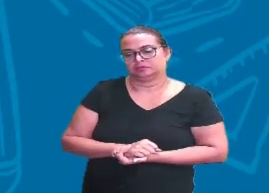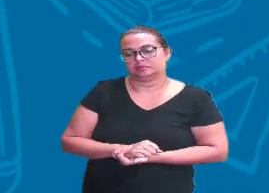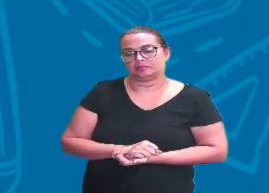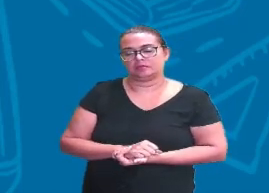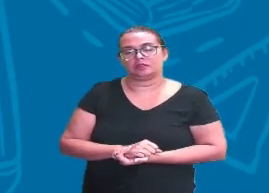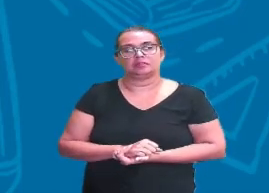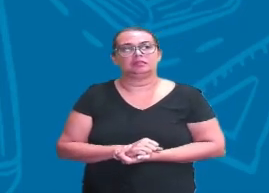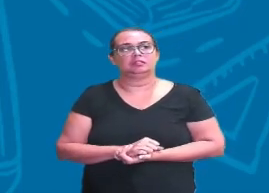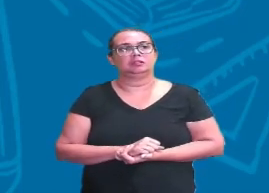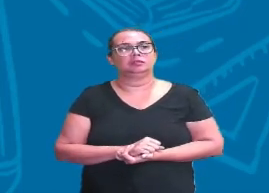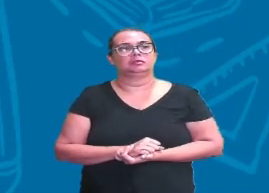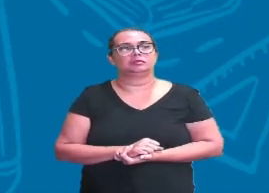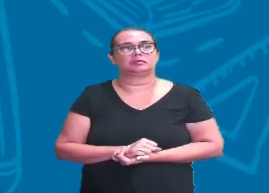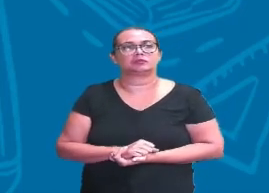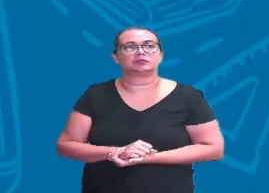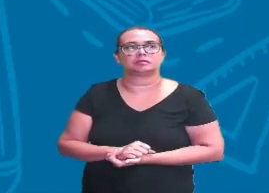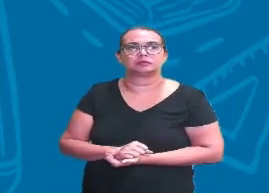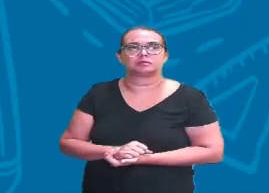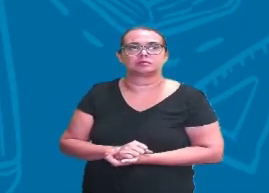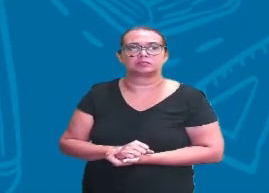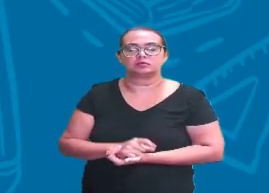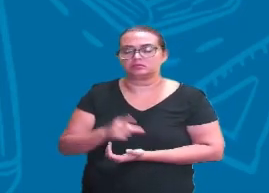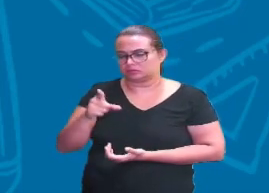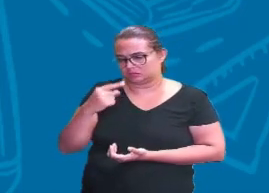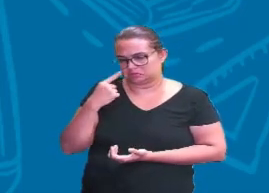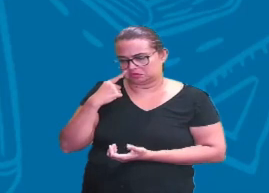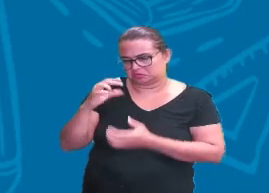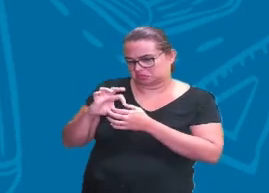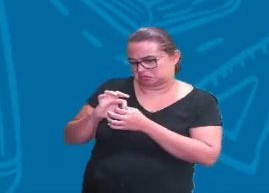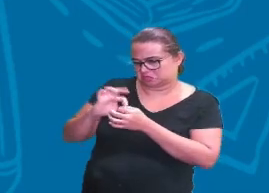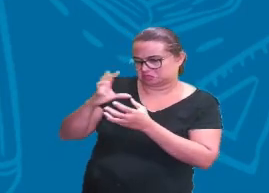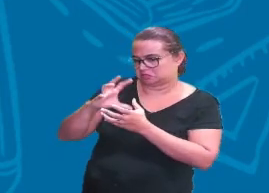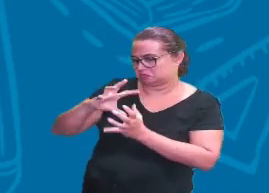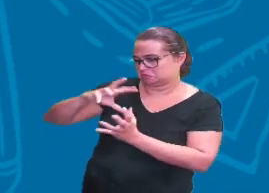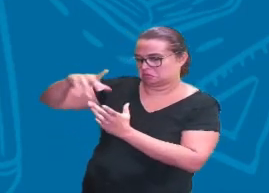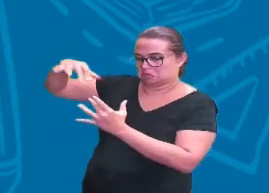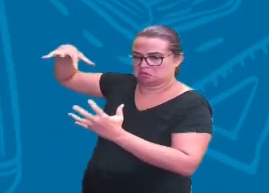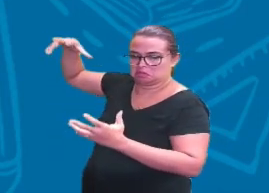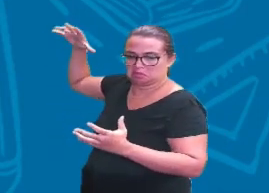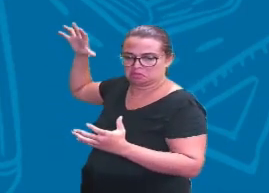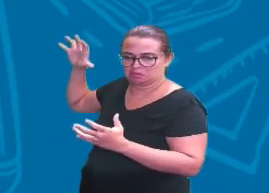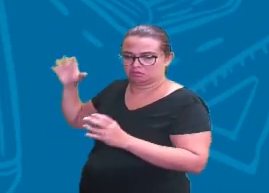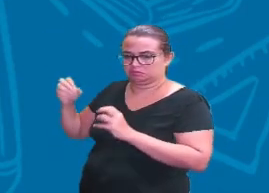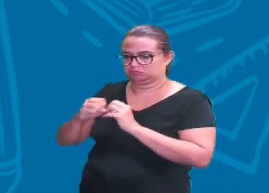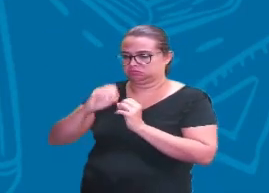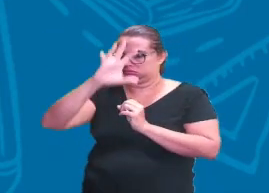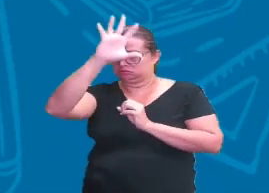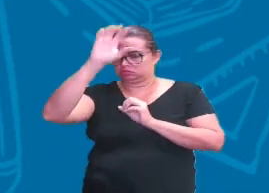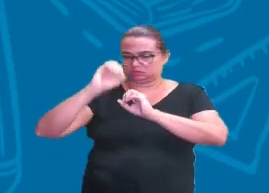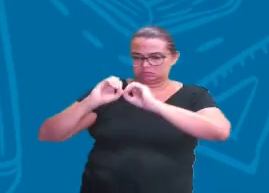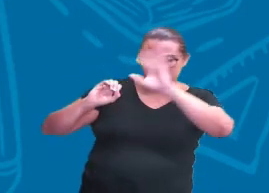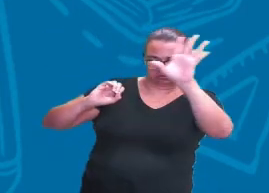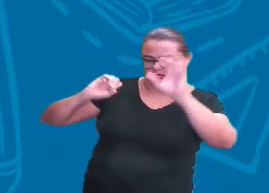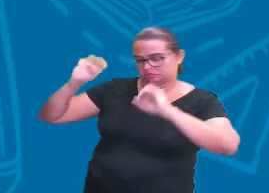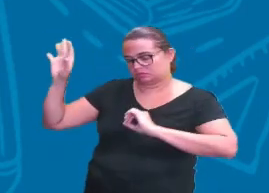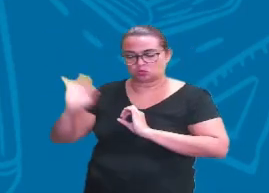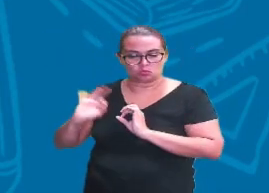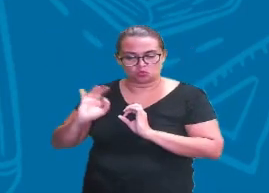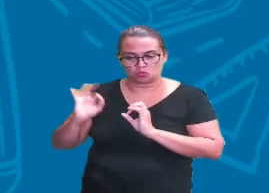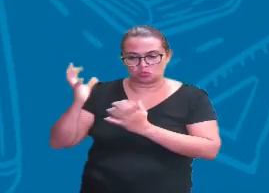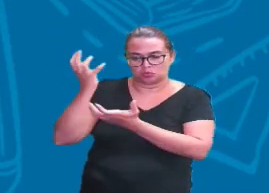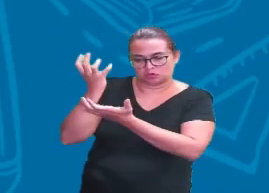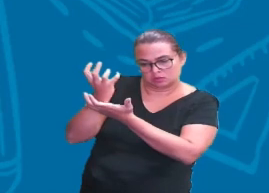Então, dificilmente você vai ver um corpo saindo de órbita. Você não vai ver, vai ver o cometa, ali fragmentos, tá?